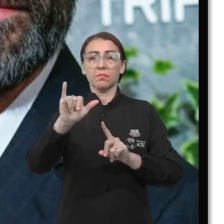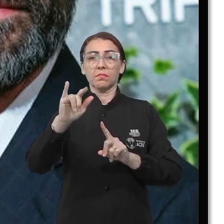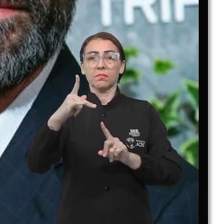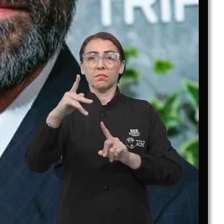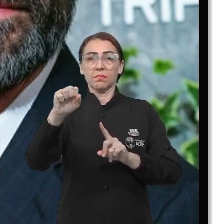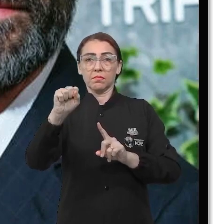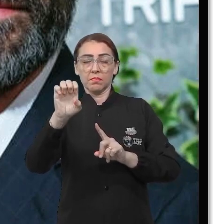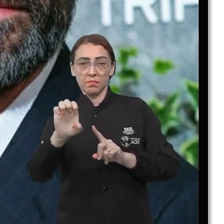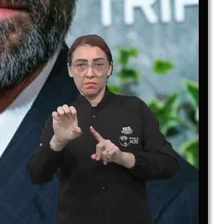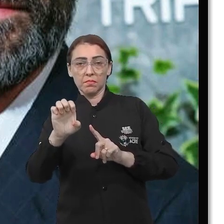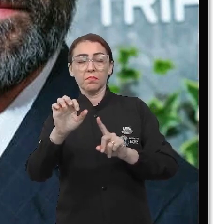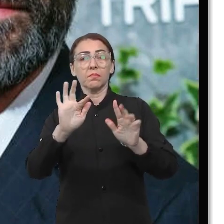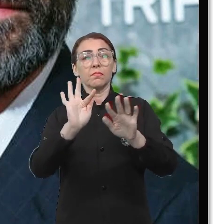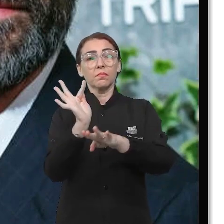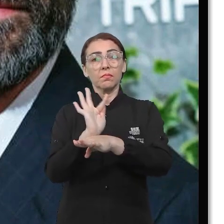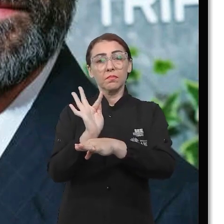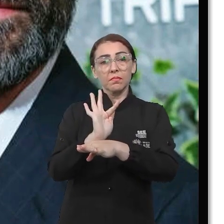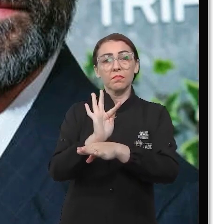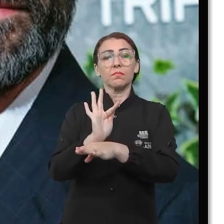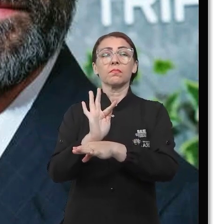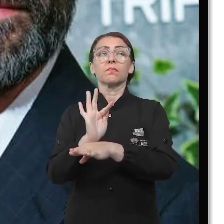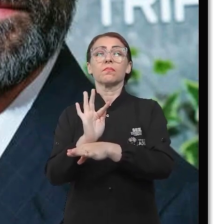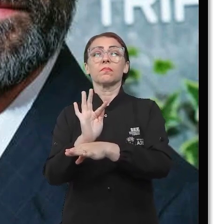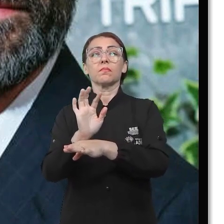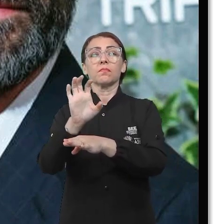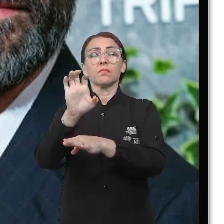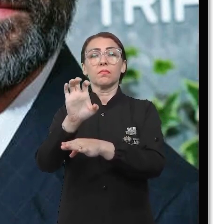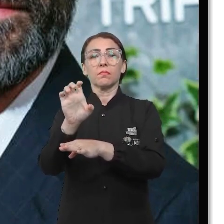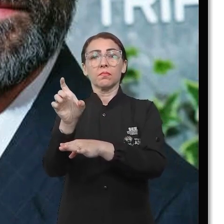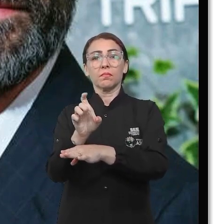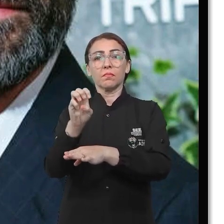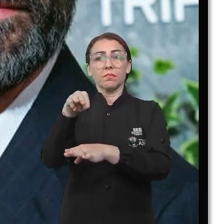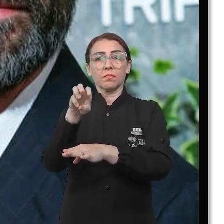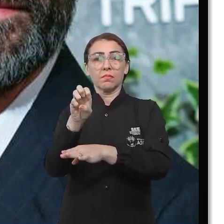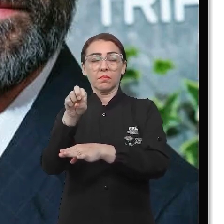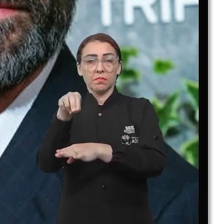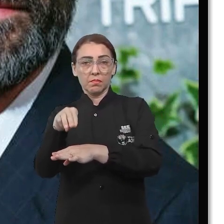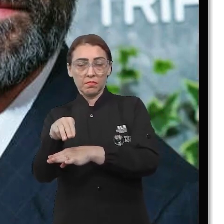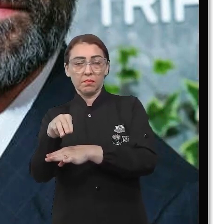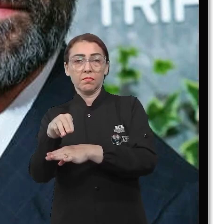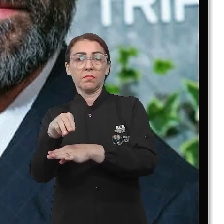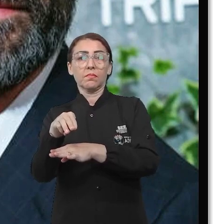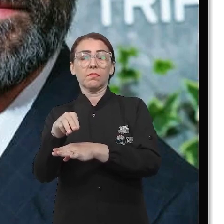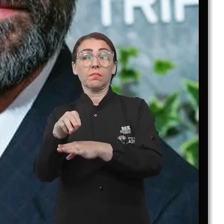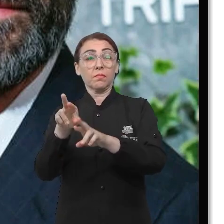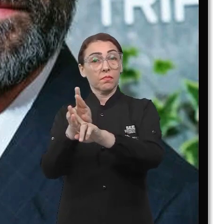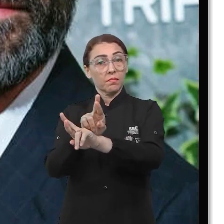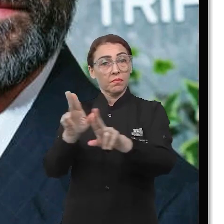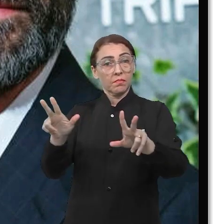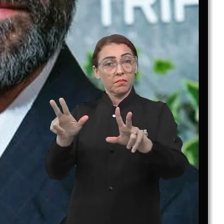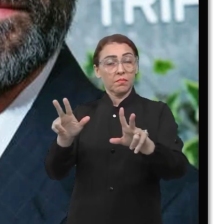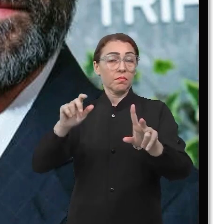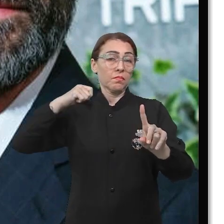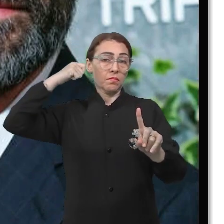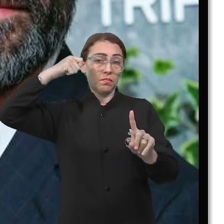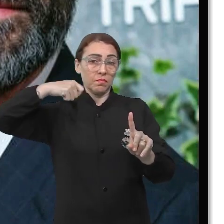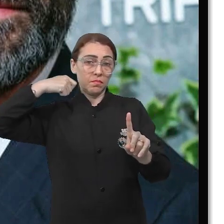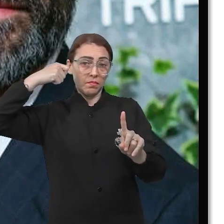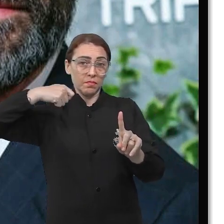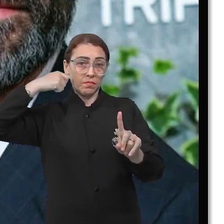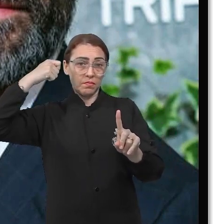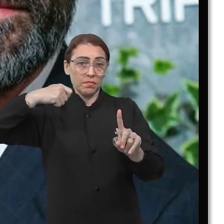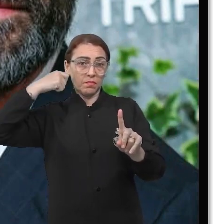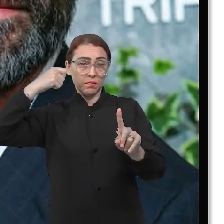certo? E aí a gente consegue perceber, né, bem uma diferença gritante entre o ator, que é